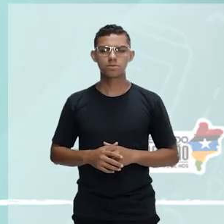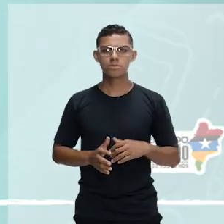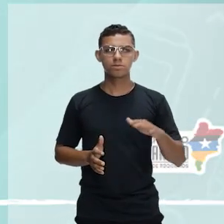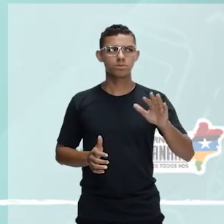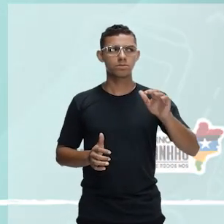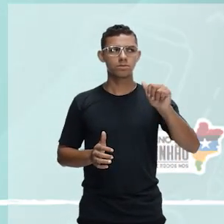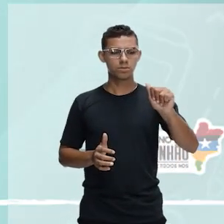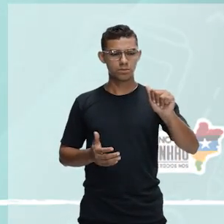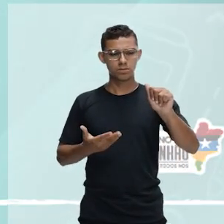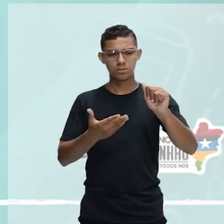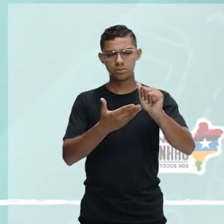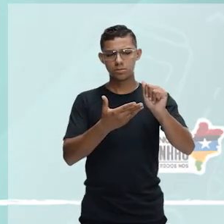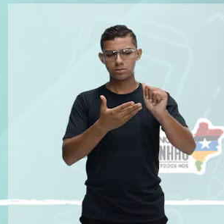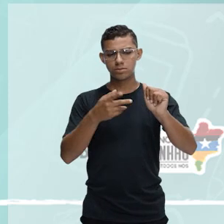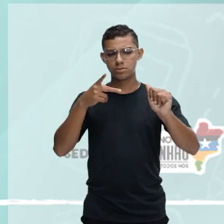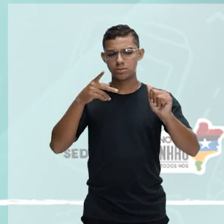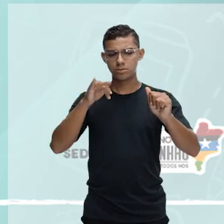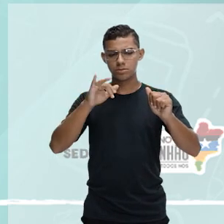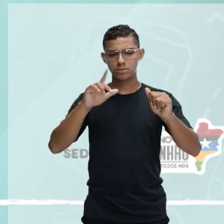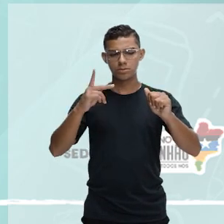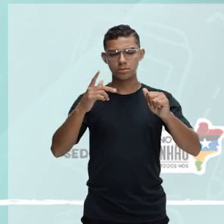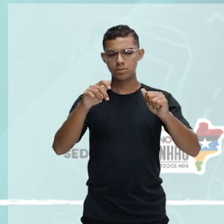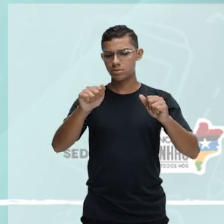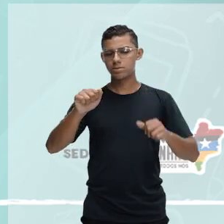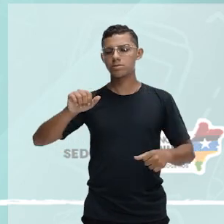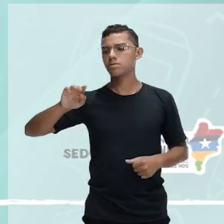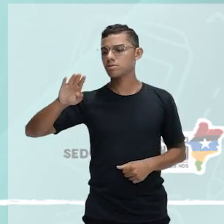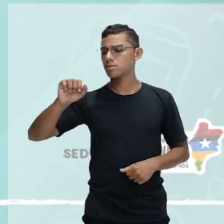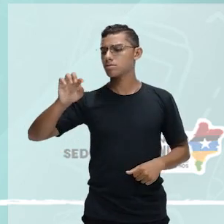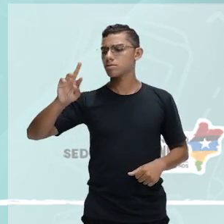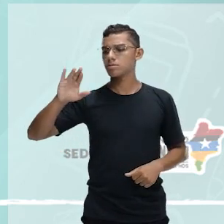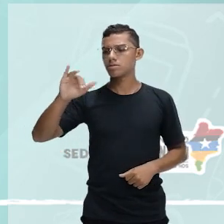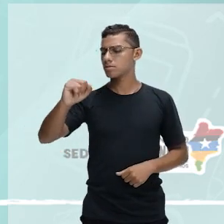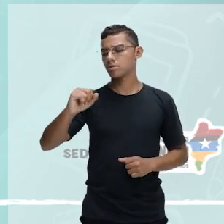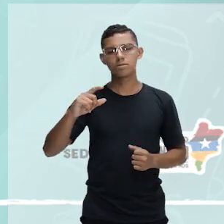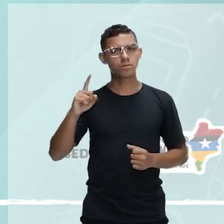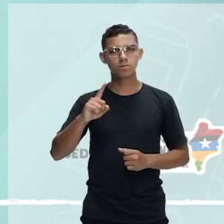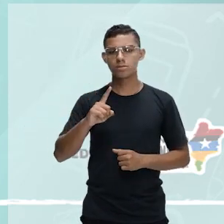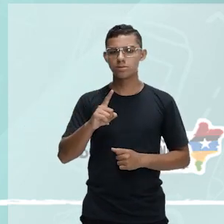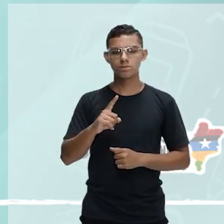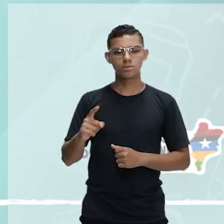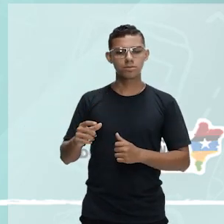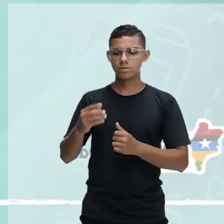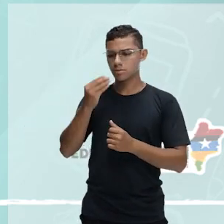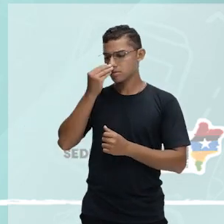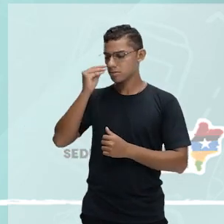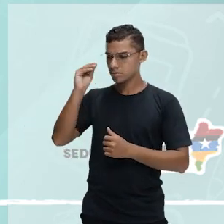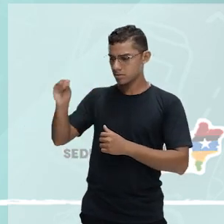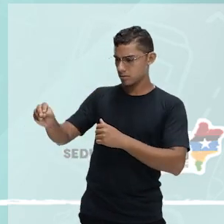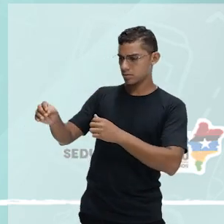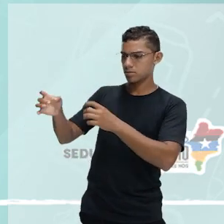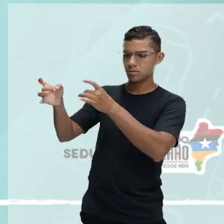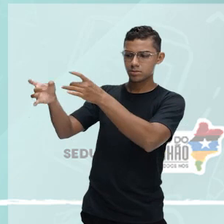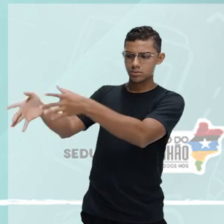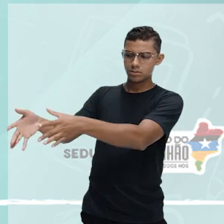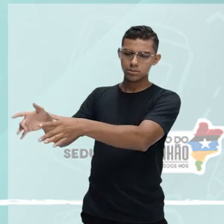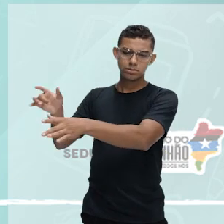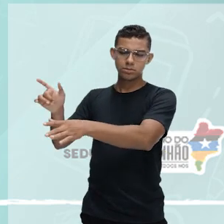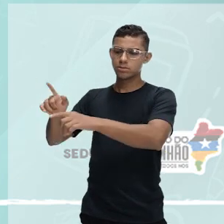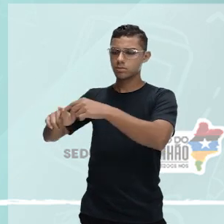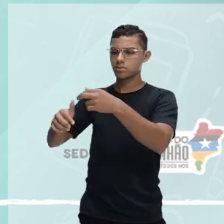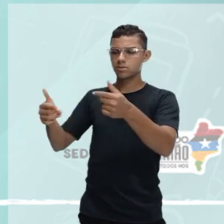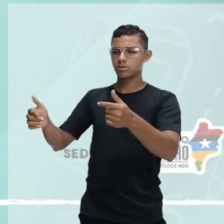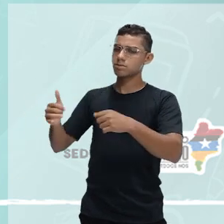aqui tem um processo, não é, de descarte desse material que é muito perigoso. Trata-se